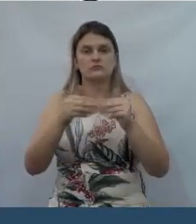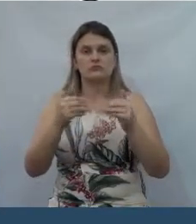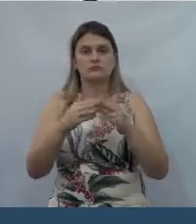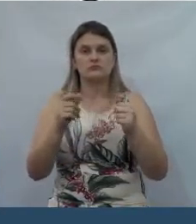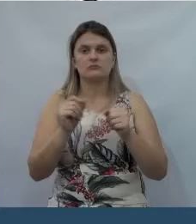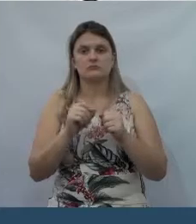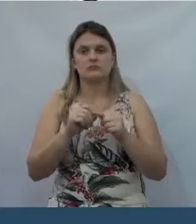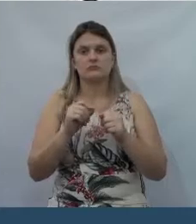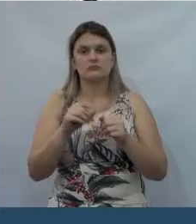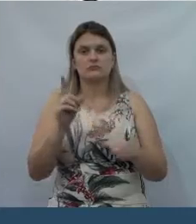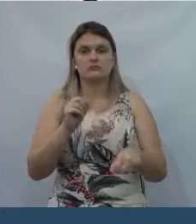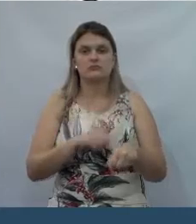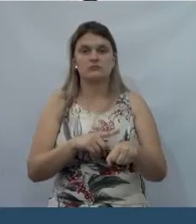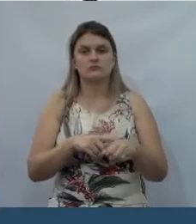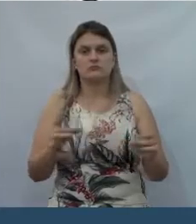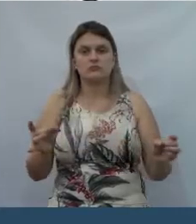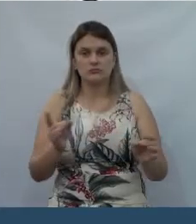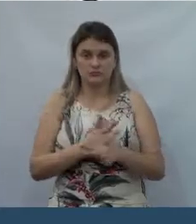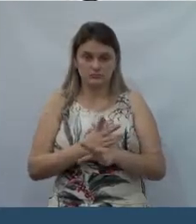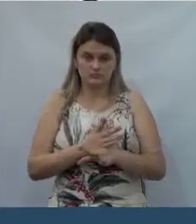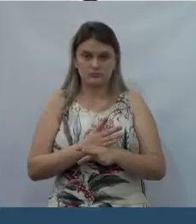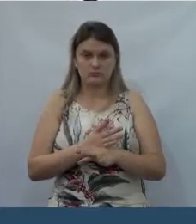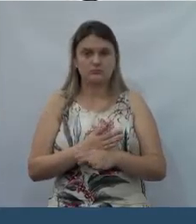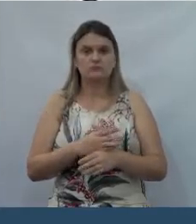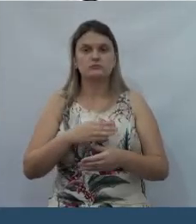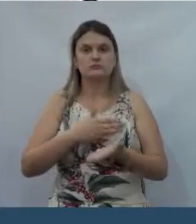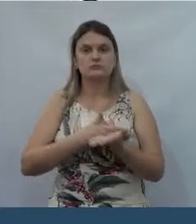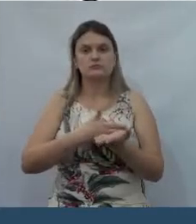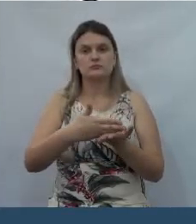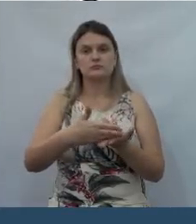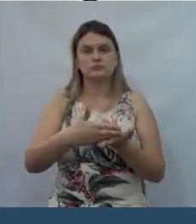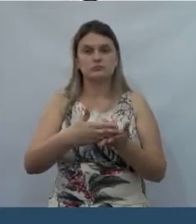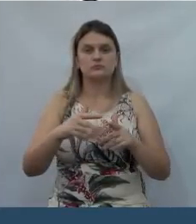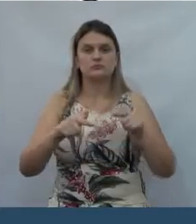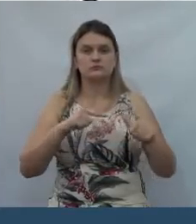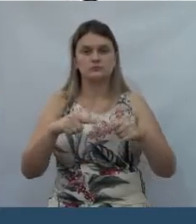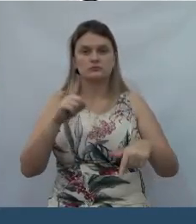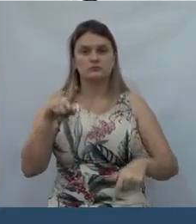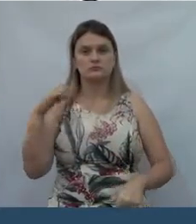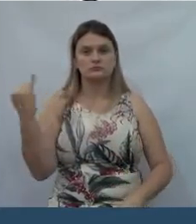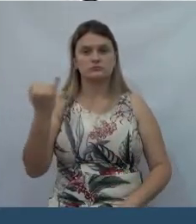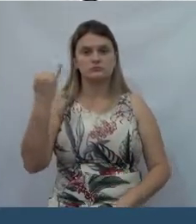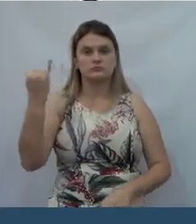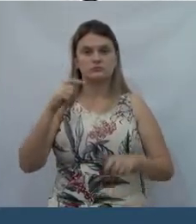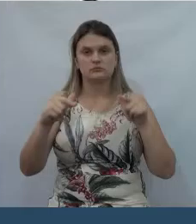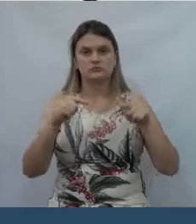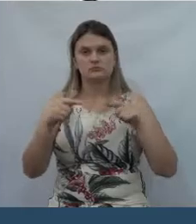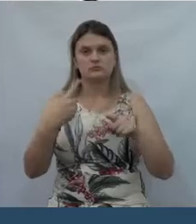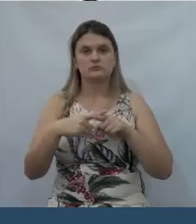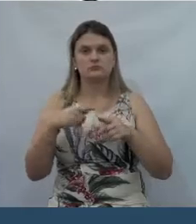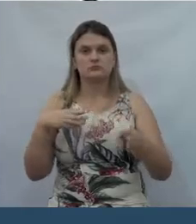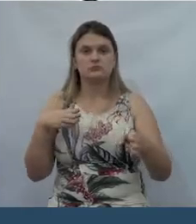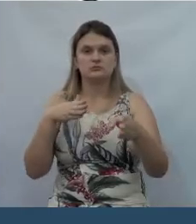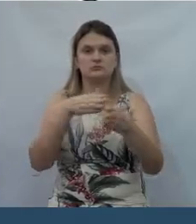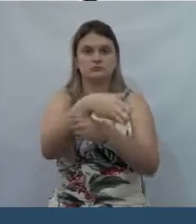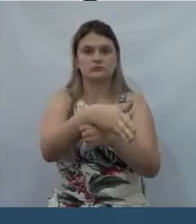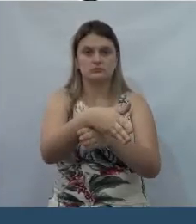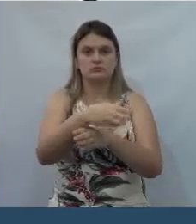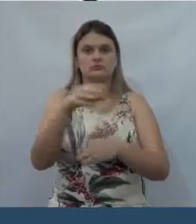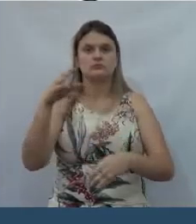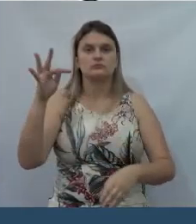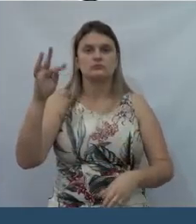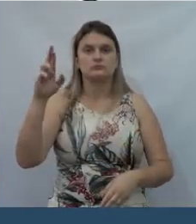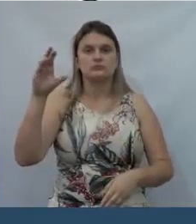por ele, prontamente para o início dessa importante obra, porque ali é a passagem dos tropeiros, tem